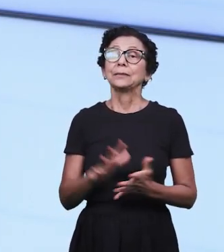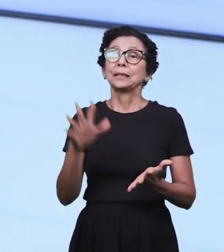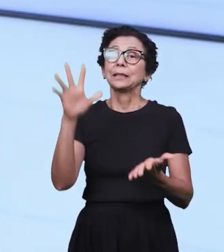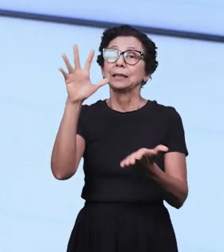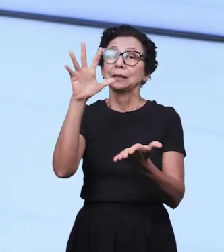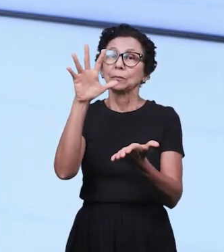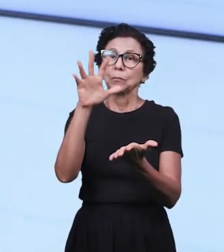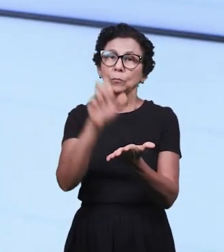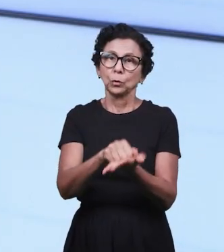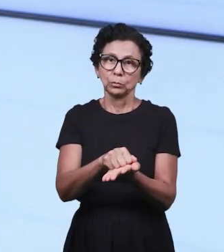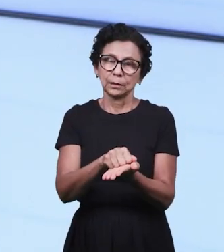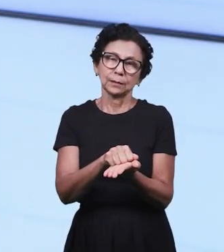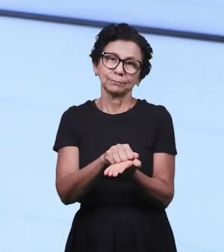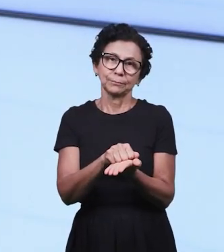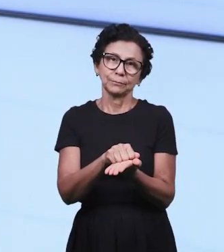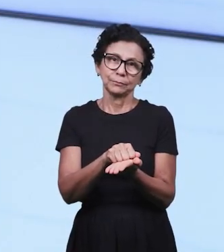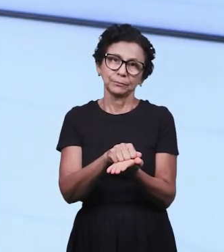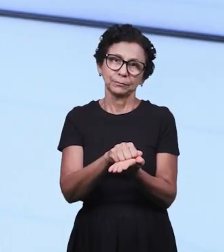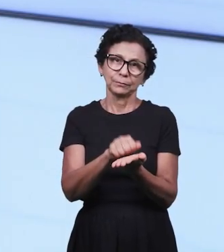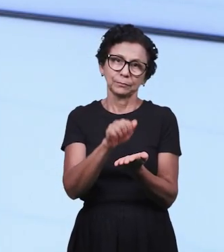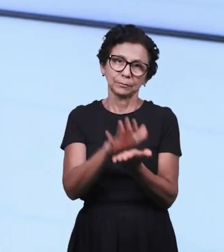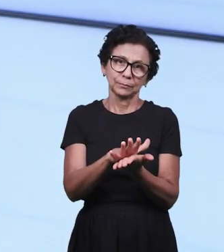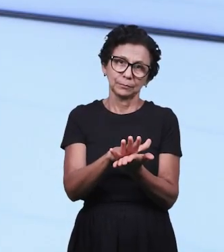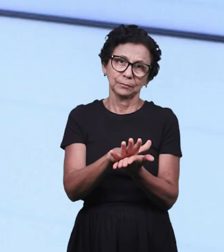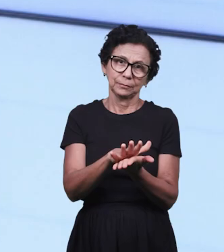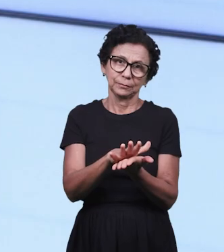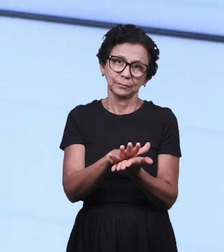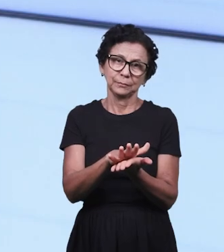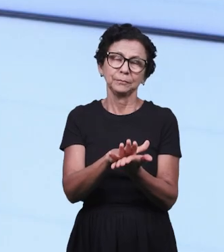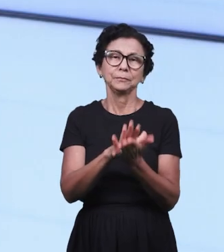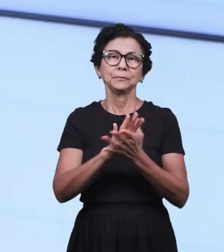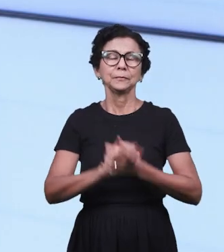do imóvel. Então, esse